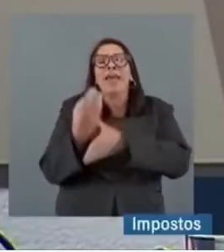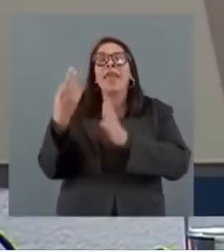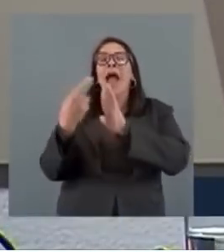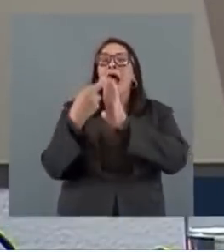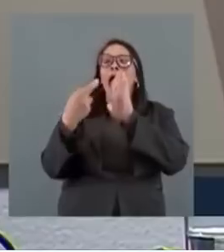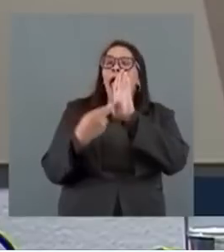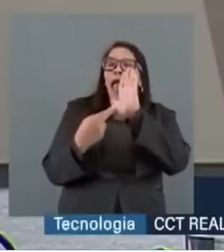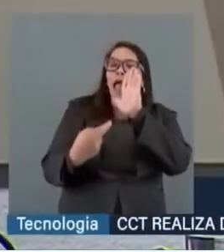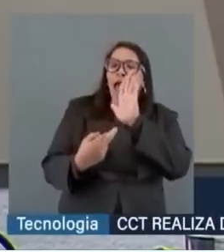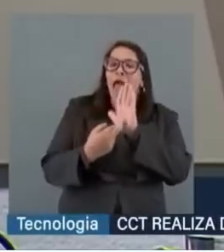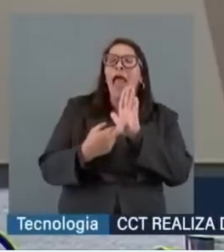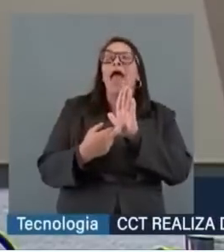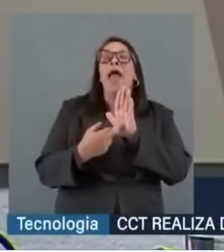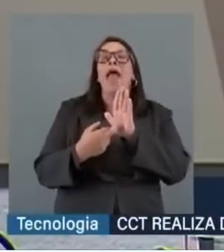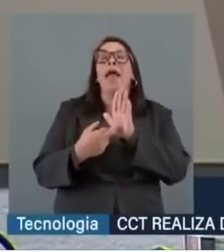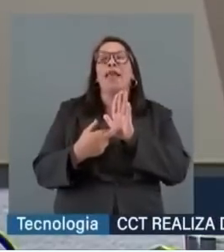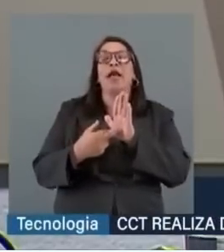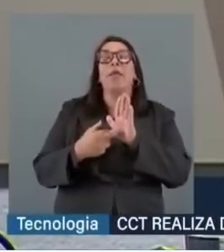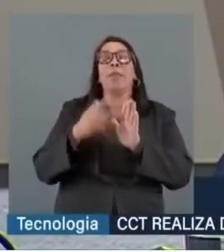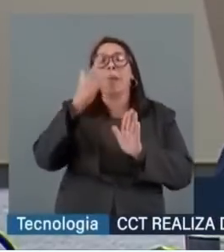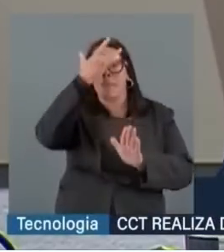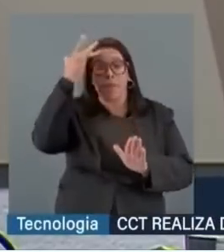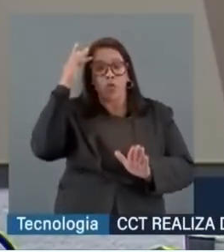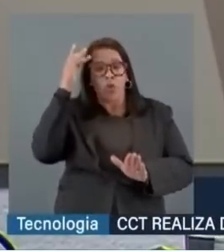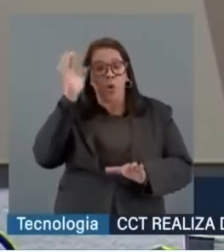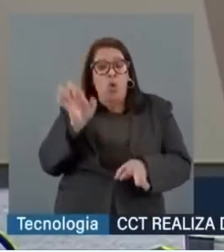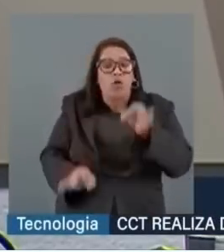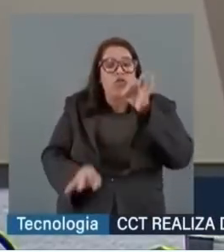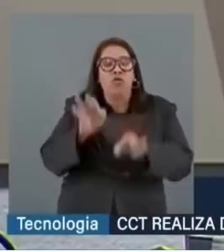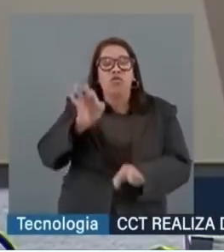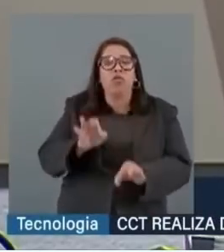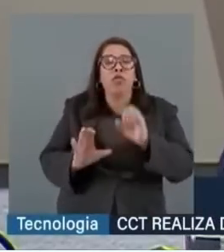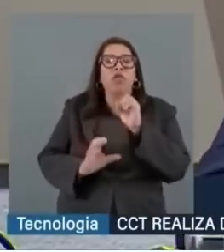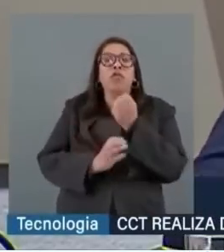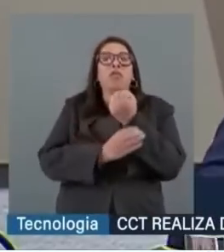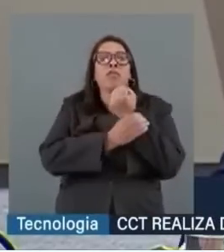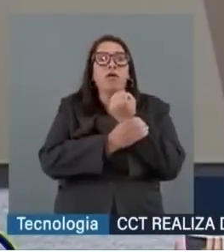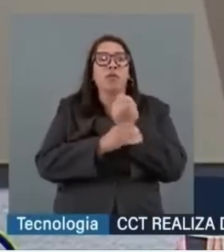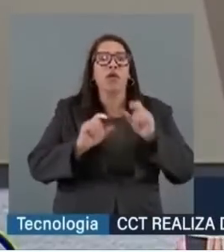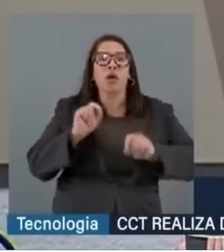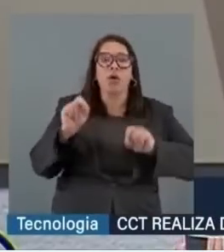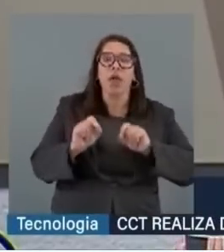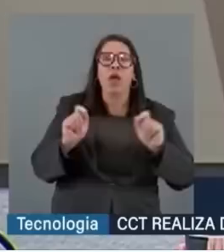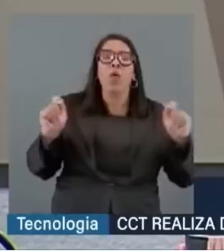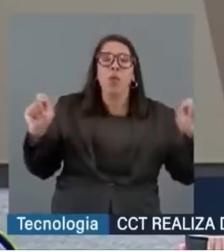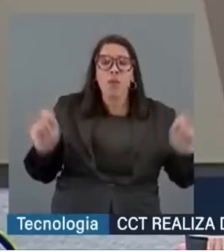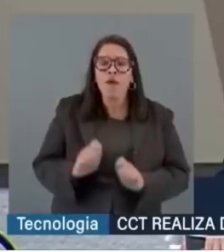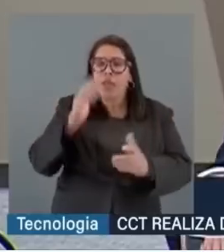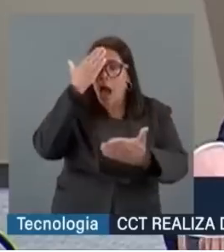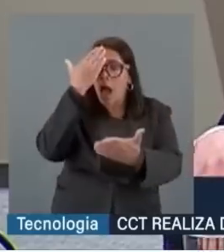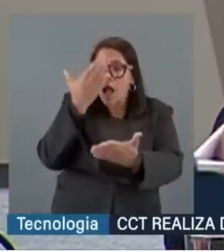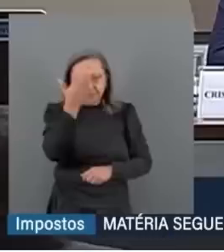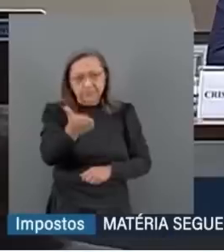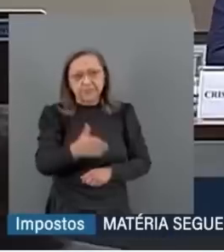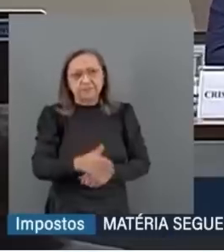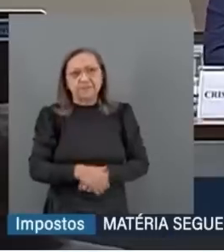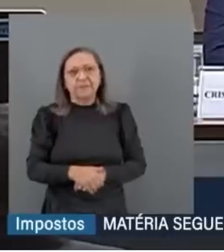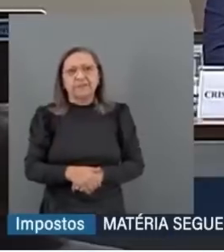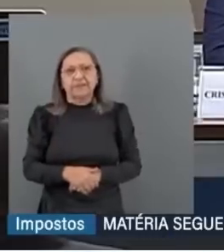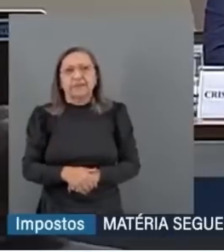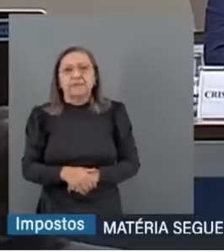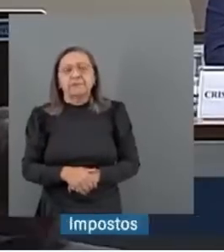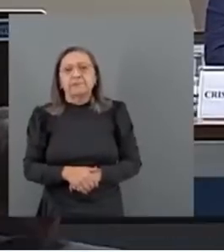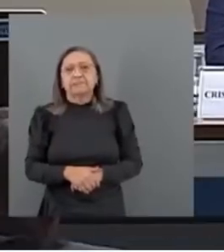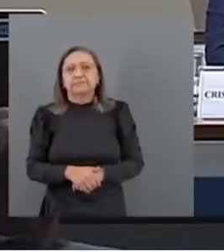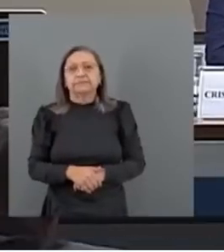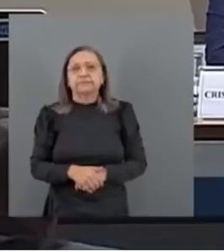isso politicamente, eu não vejo como não usar. E no primeiro passo fora do trilho que a extrema-direita achar que o Zanin deu, eles vão falar,